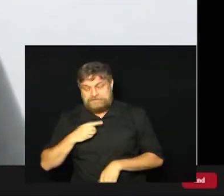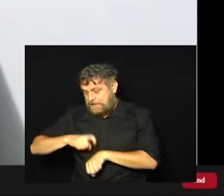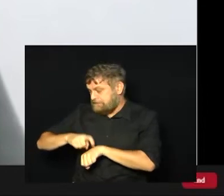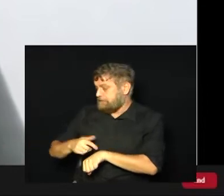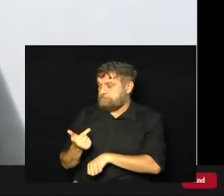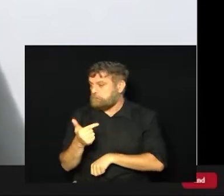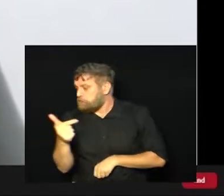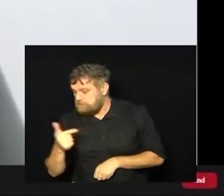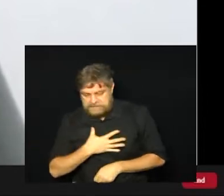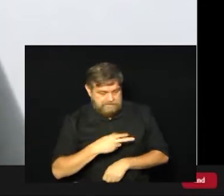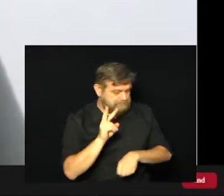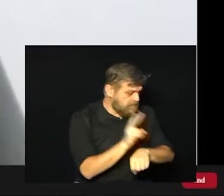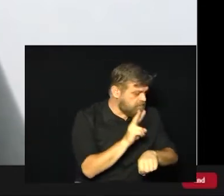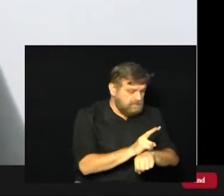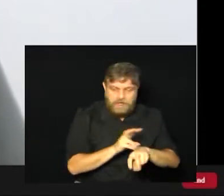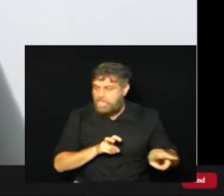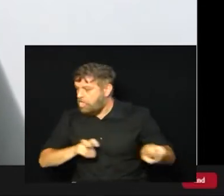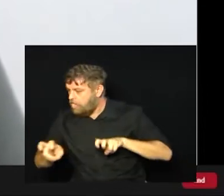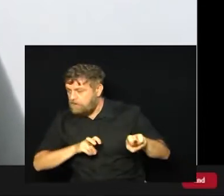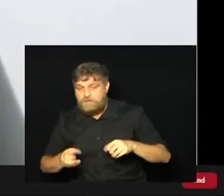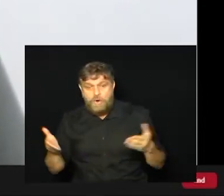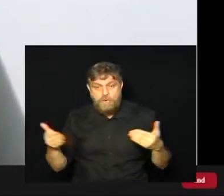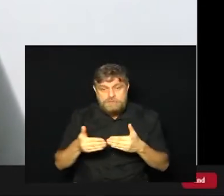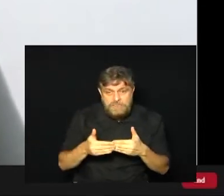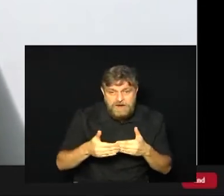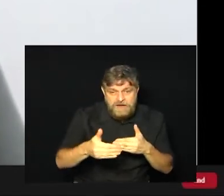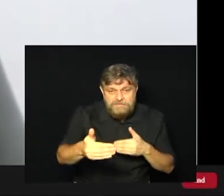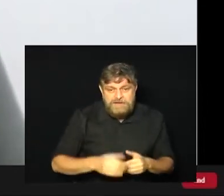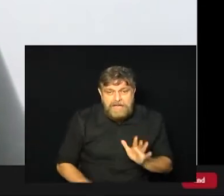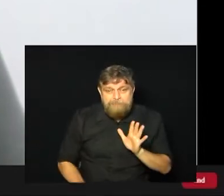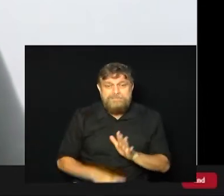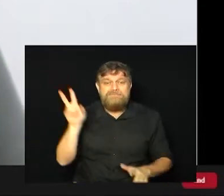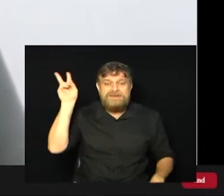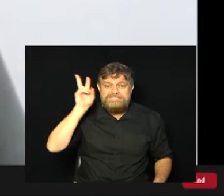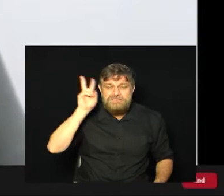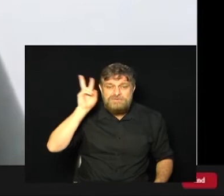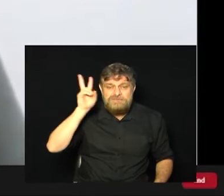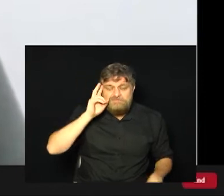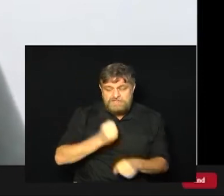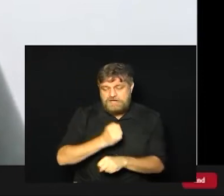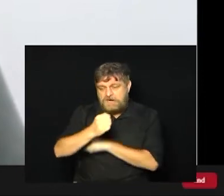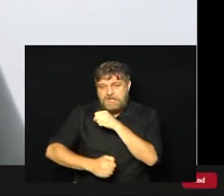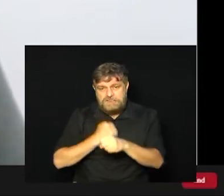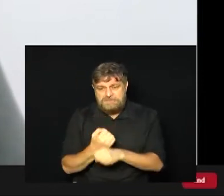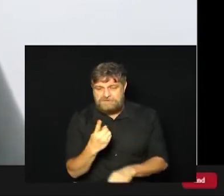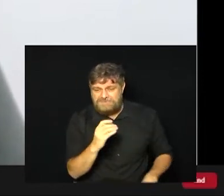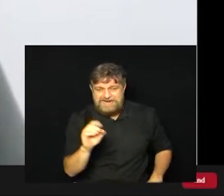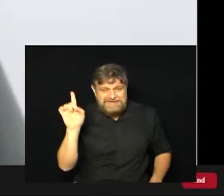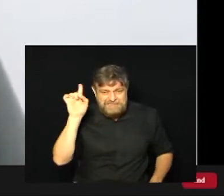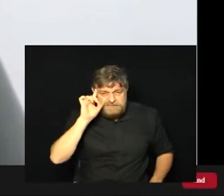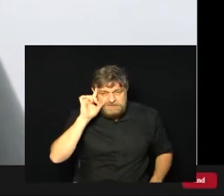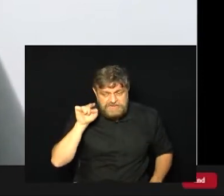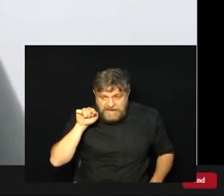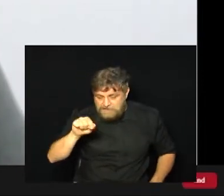cria filho, né? Começa a partir de hoje, primeira segunda-feira do ano, faça. Se você fizer por 10 dias, o que te